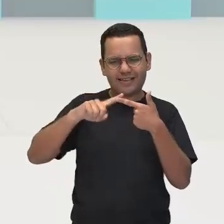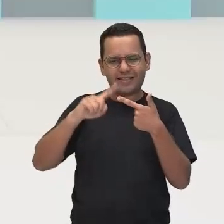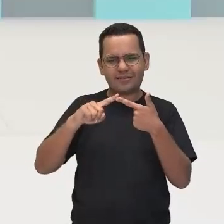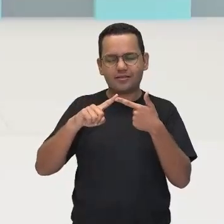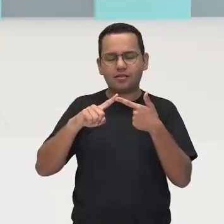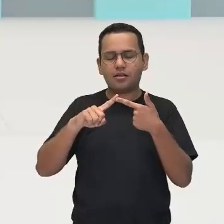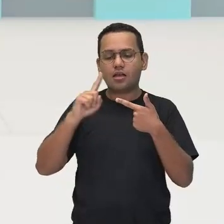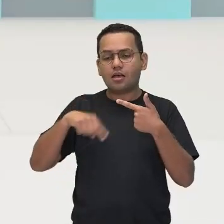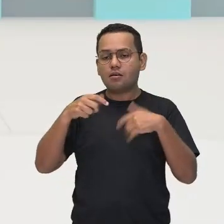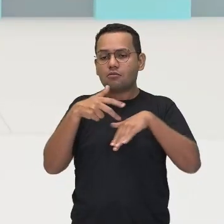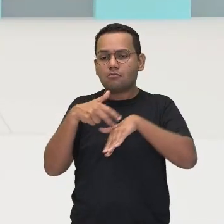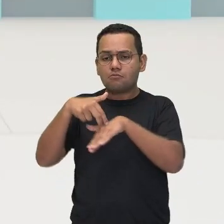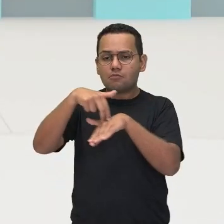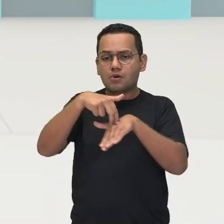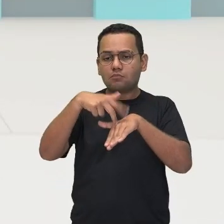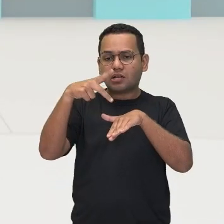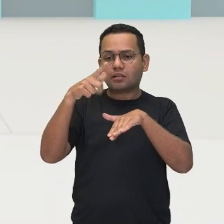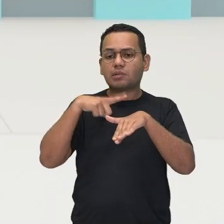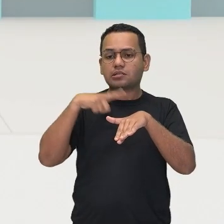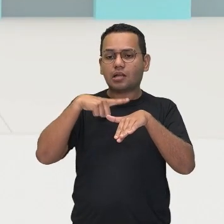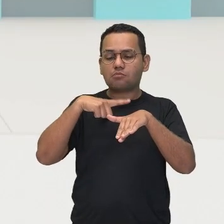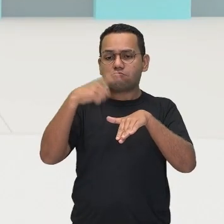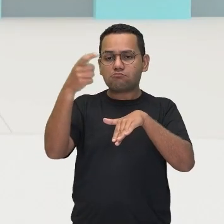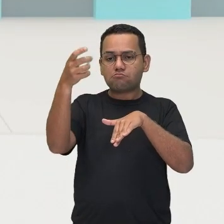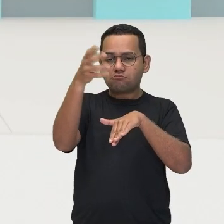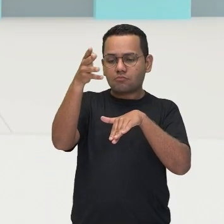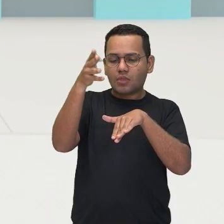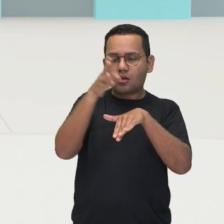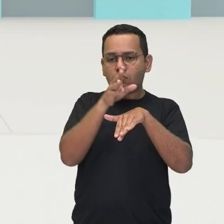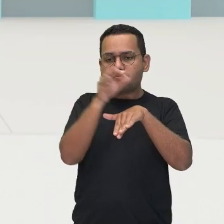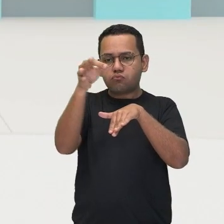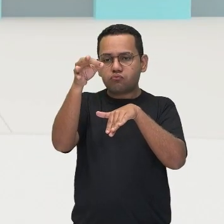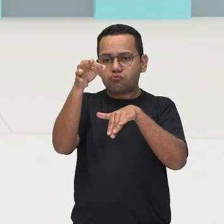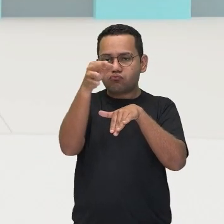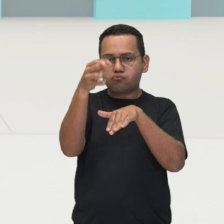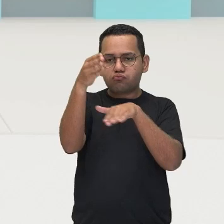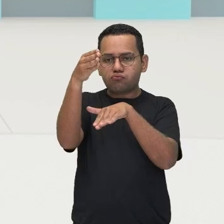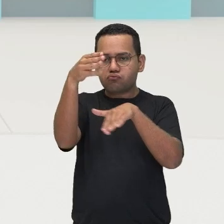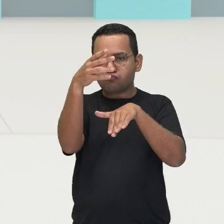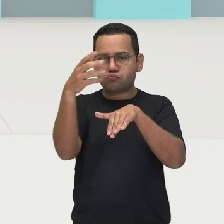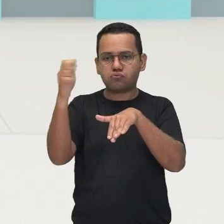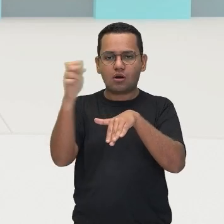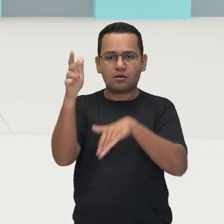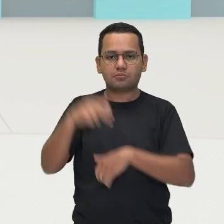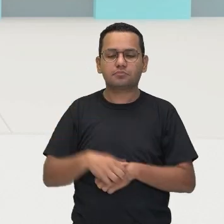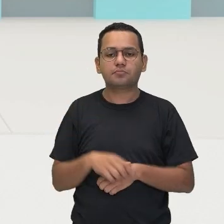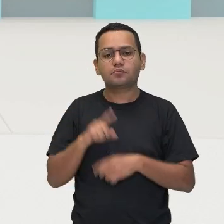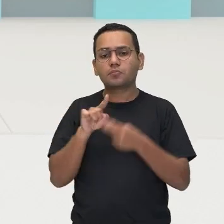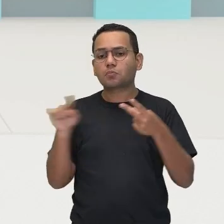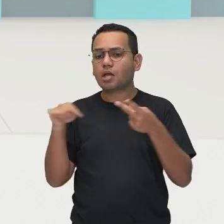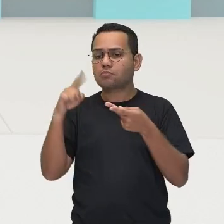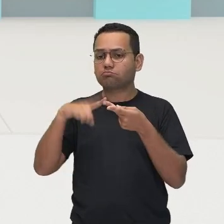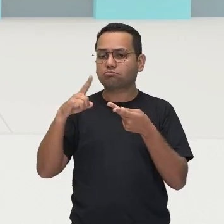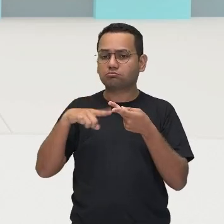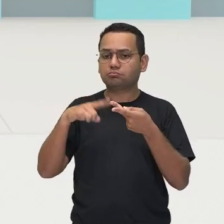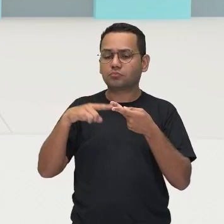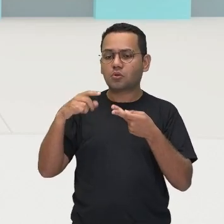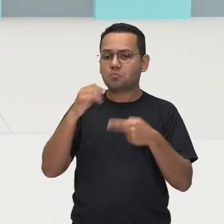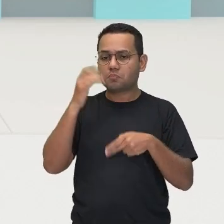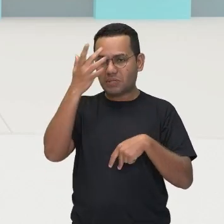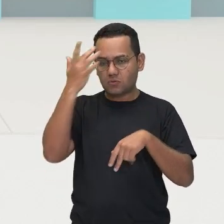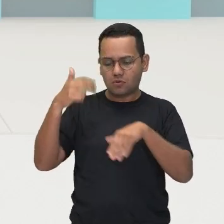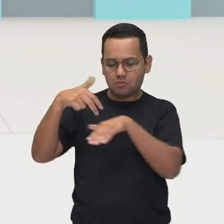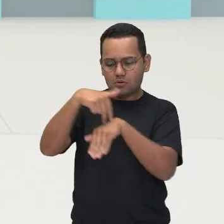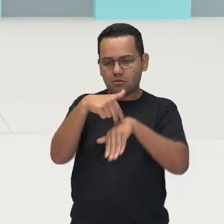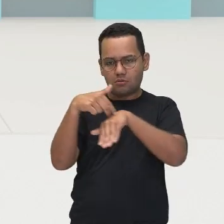uma lancha né para puxar eh o praticante onde ele vai est em cima dessa prancha e vai fazer